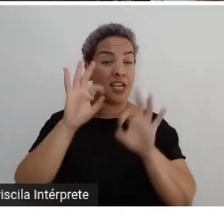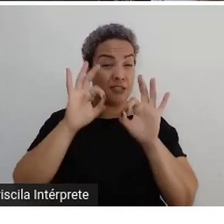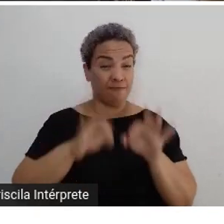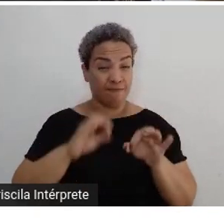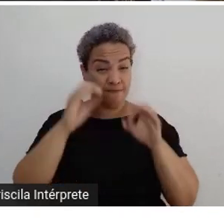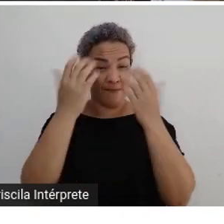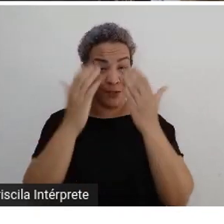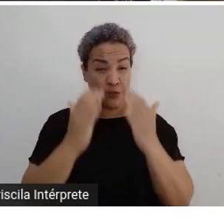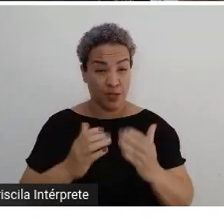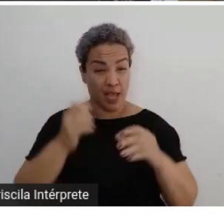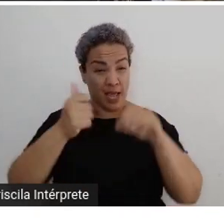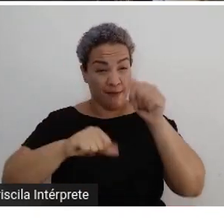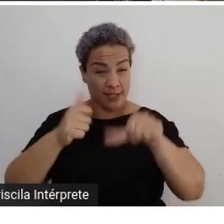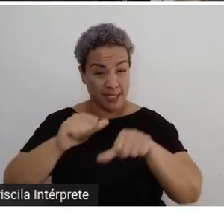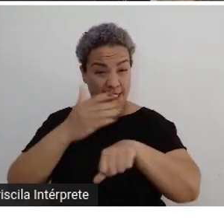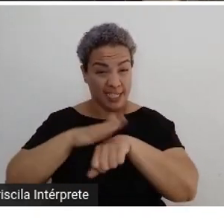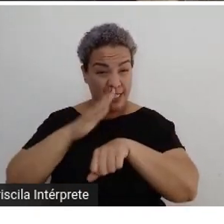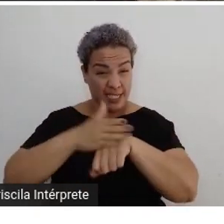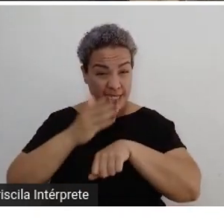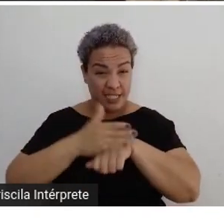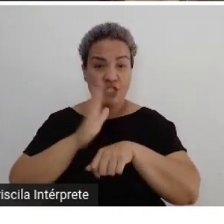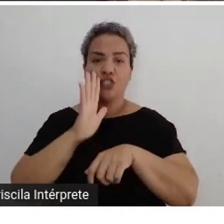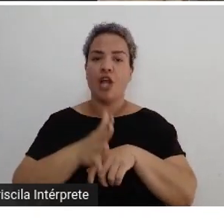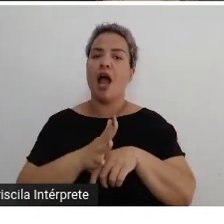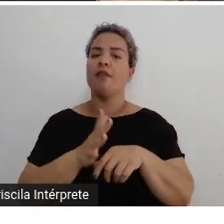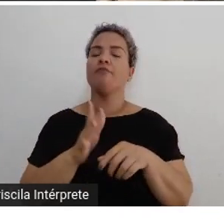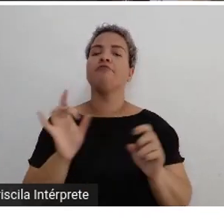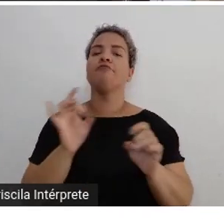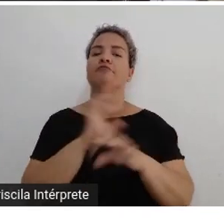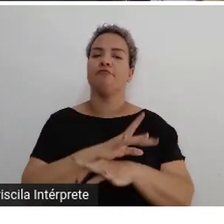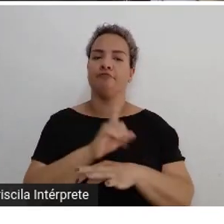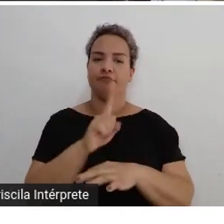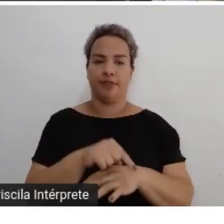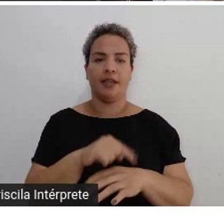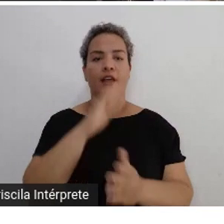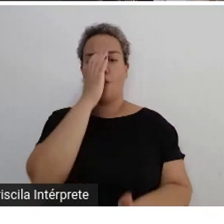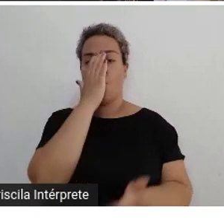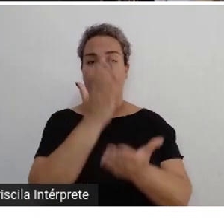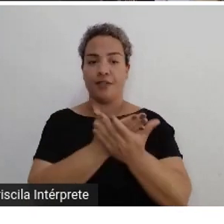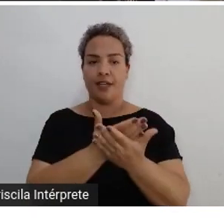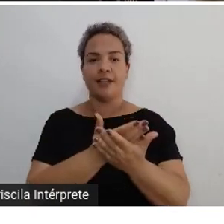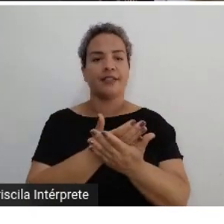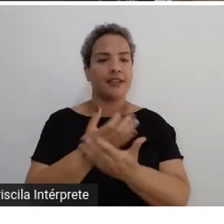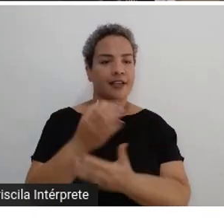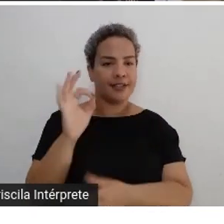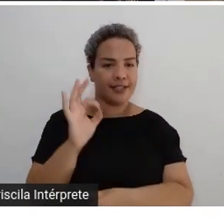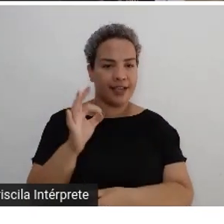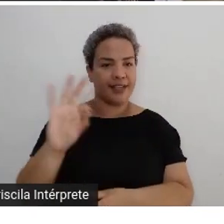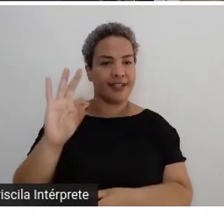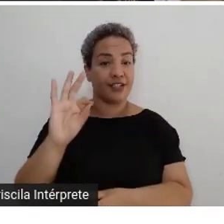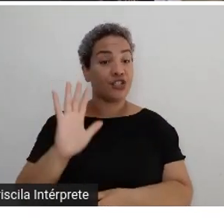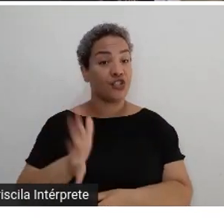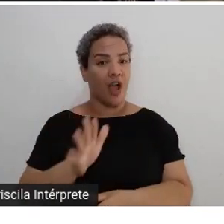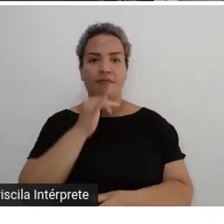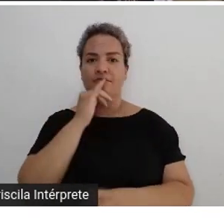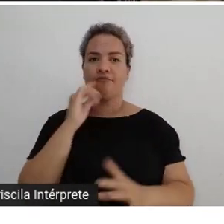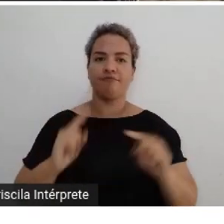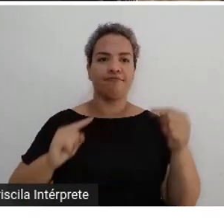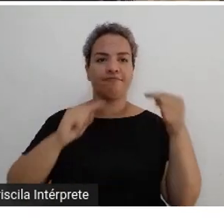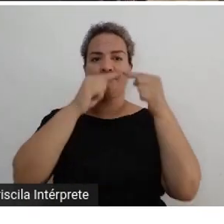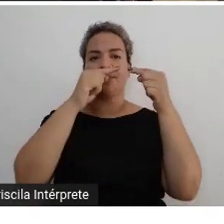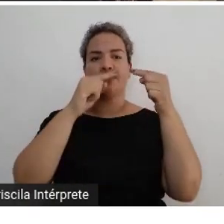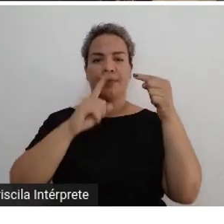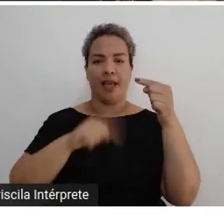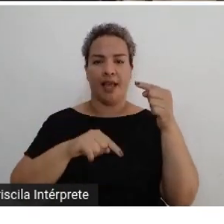mais maduro esse treinamento estiver, aquela correlação que eu comentei entre confiança e assertividade, tá? Ele vai se aproximando desse